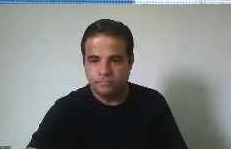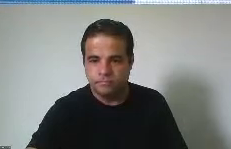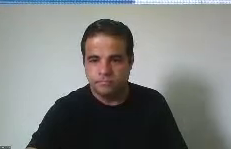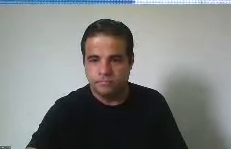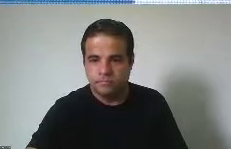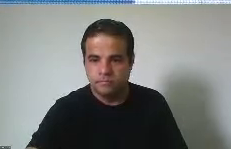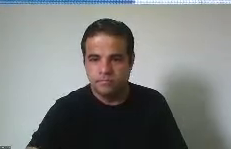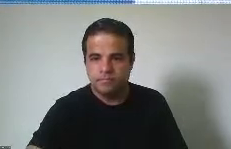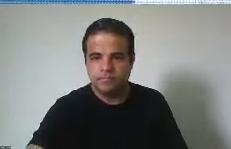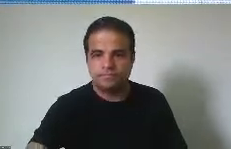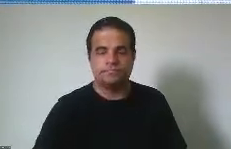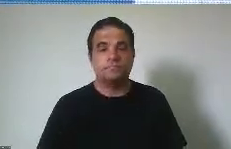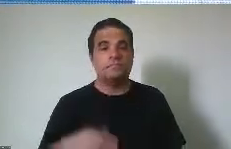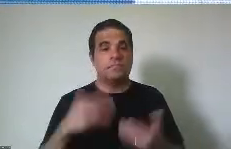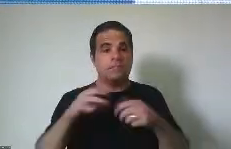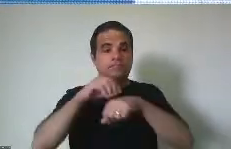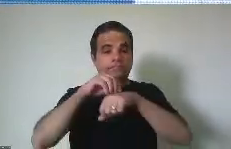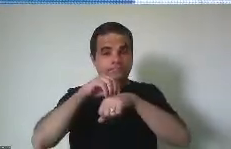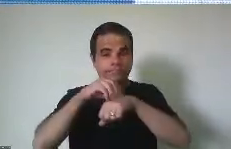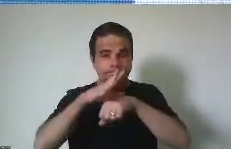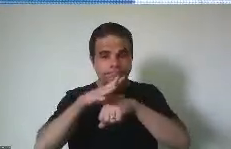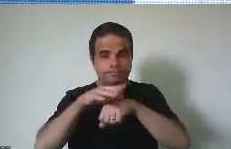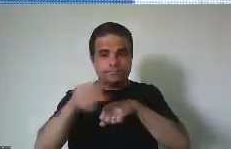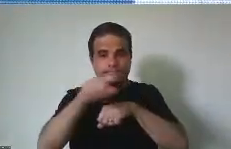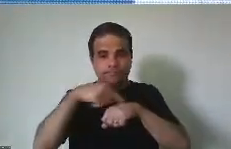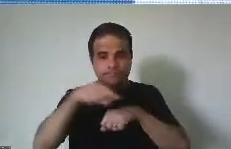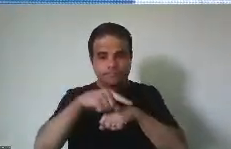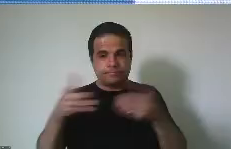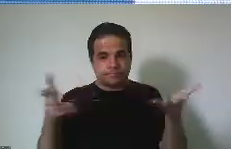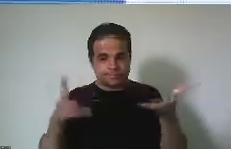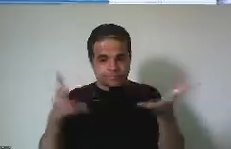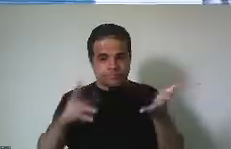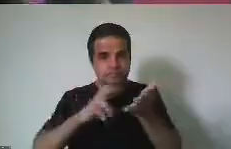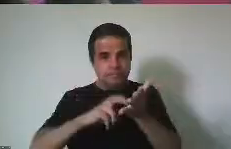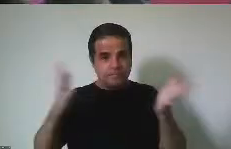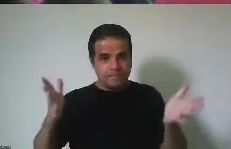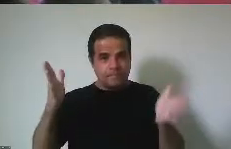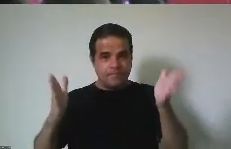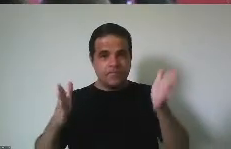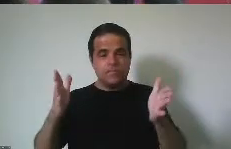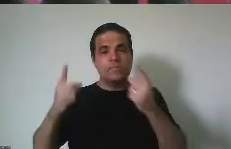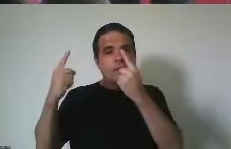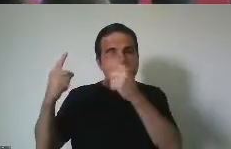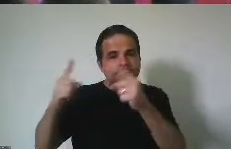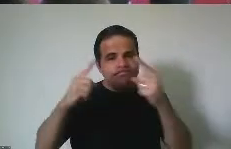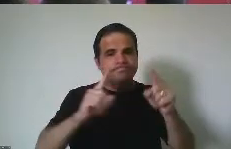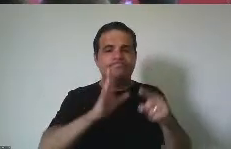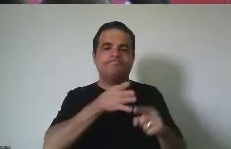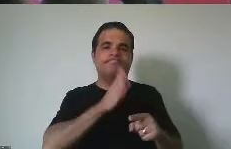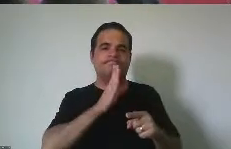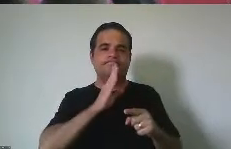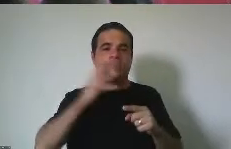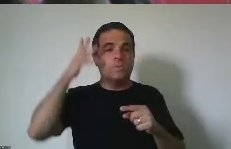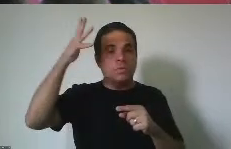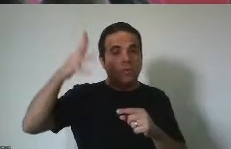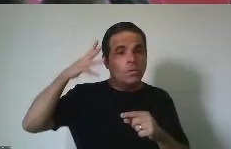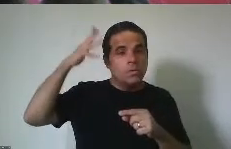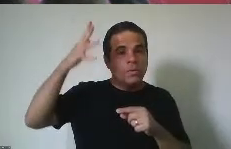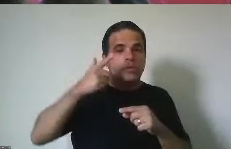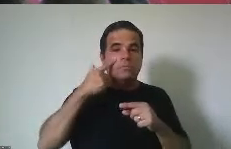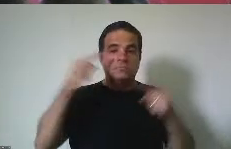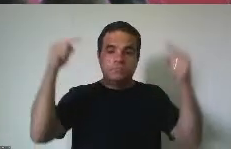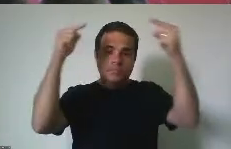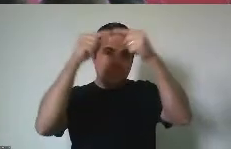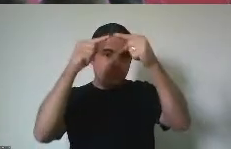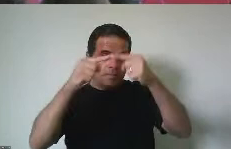Cetep então fica aqui para vocês agora durante a manhã a provocação para ver se esse discurso aqui vai se encaixar nas demais